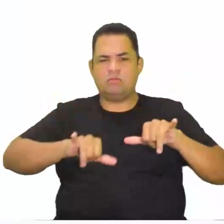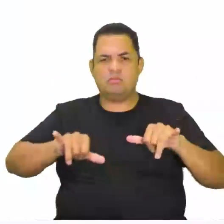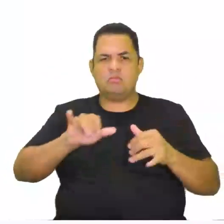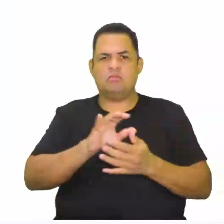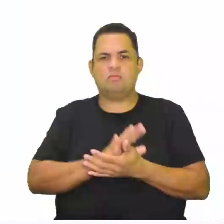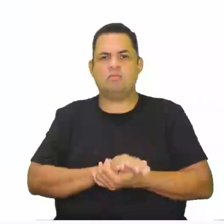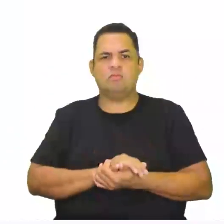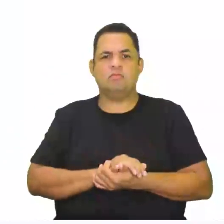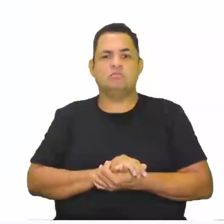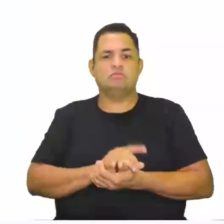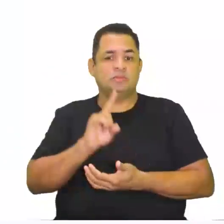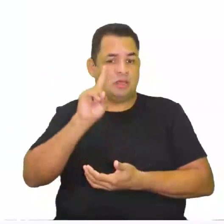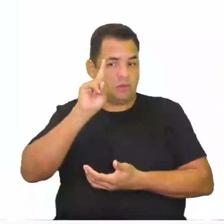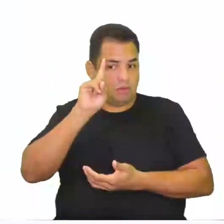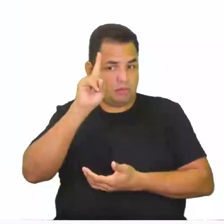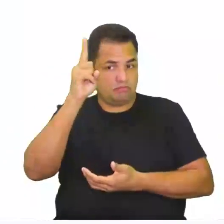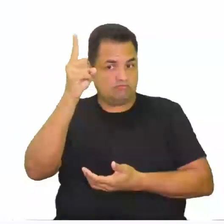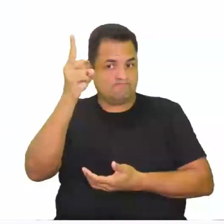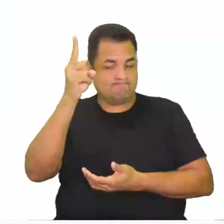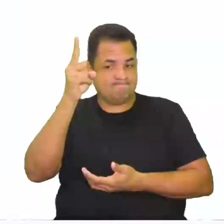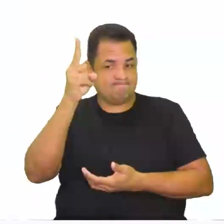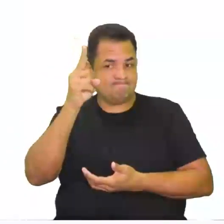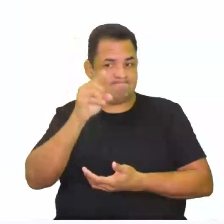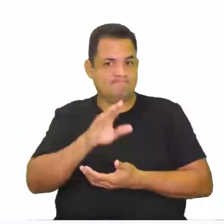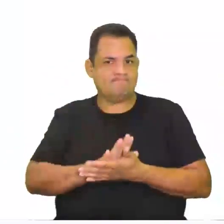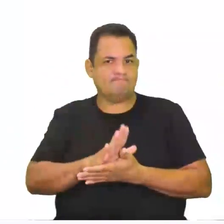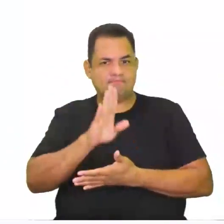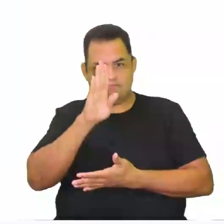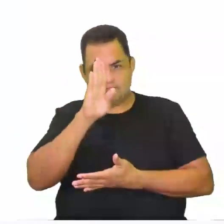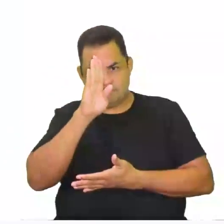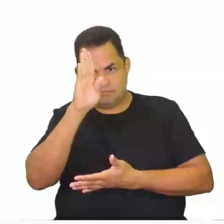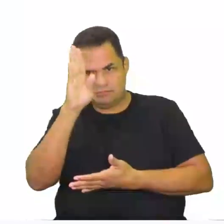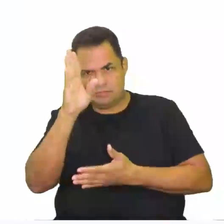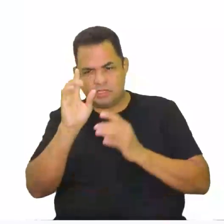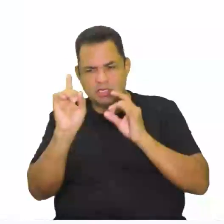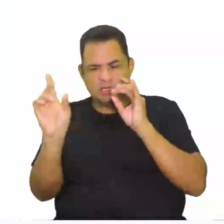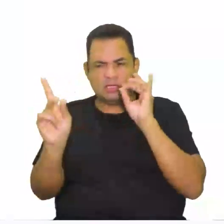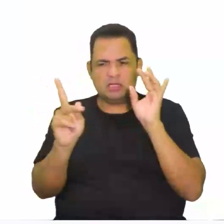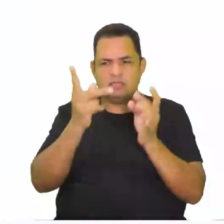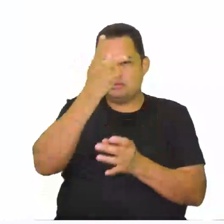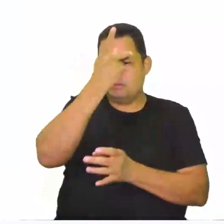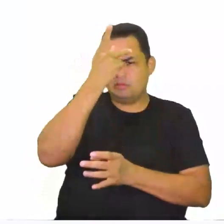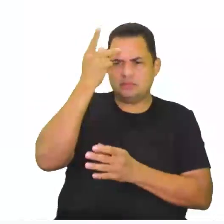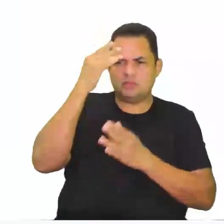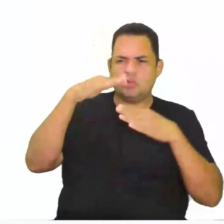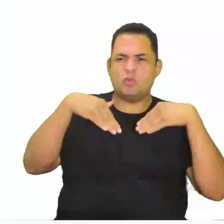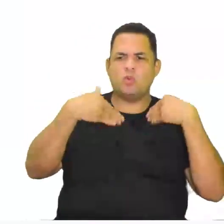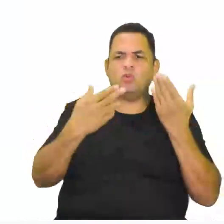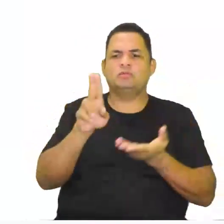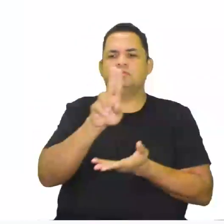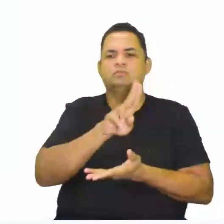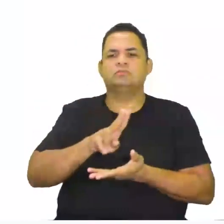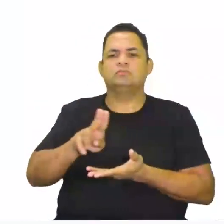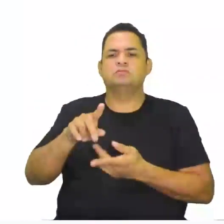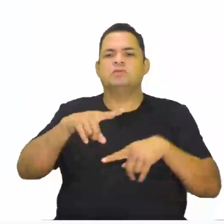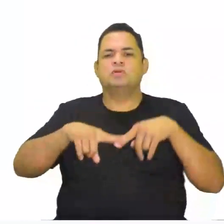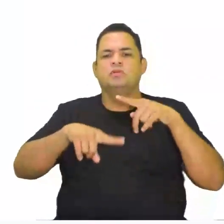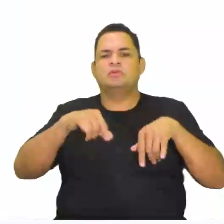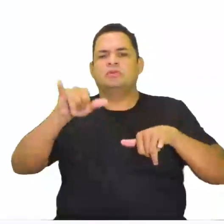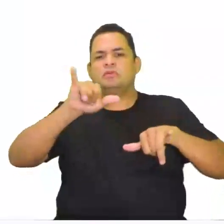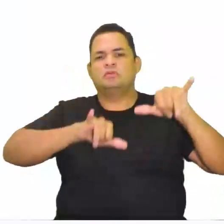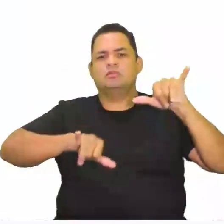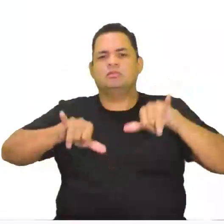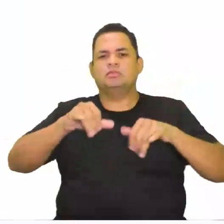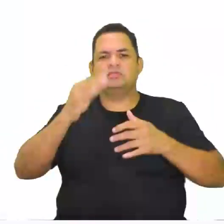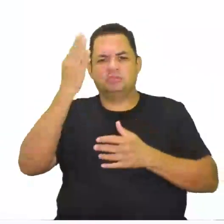uma idealização, né, um princípio que cada pessoa, quando vai fazer o uso de produtos químicos, já tem que ter